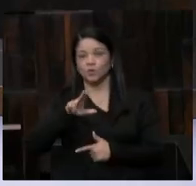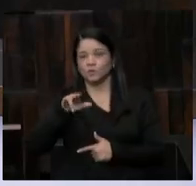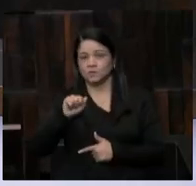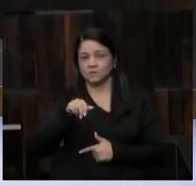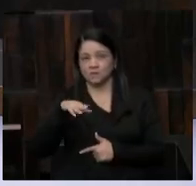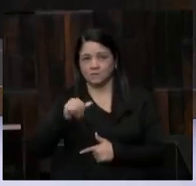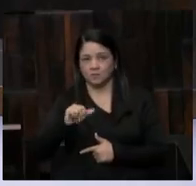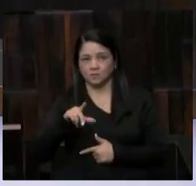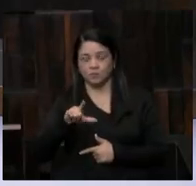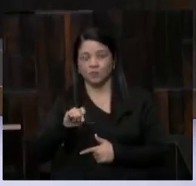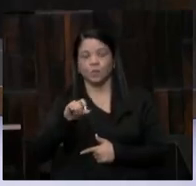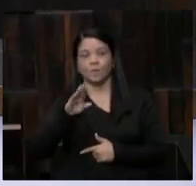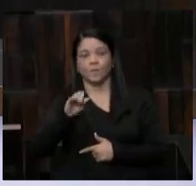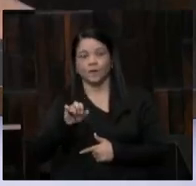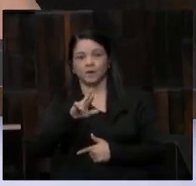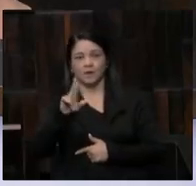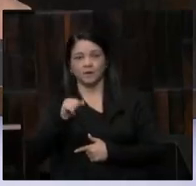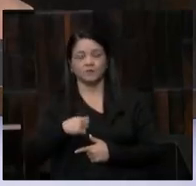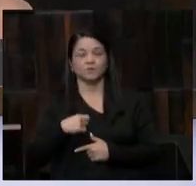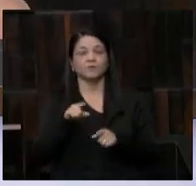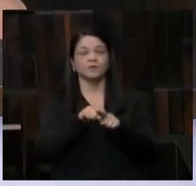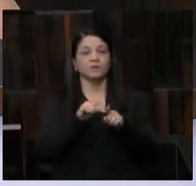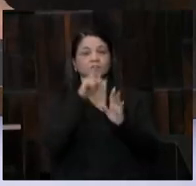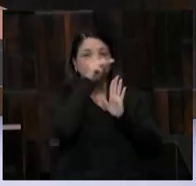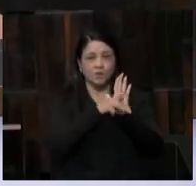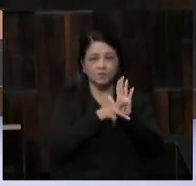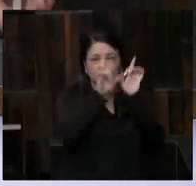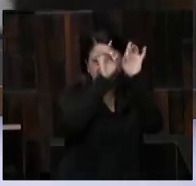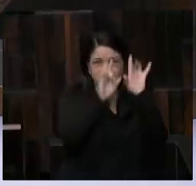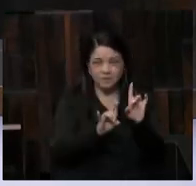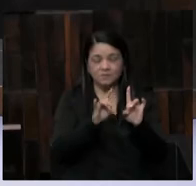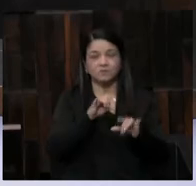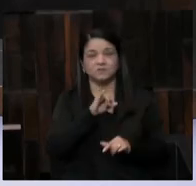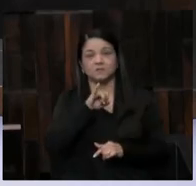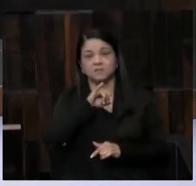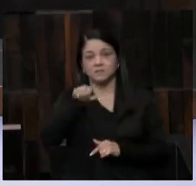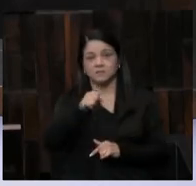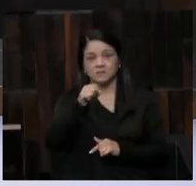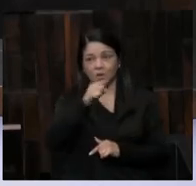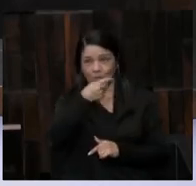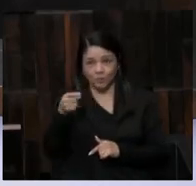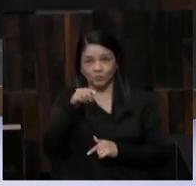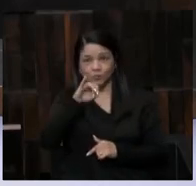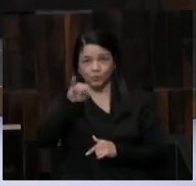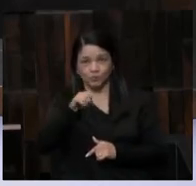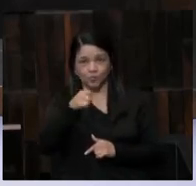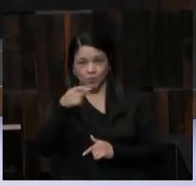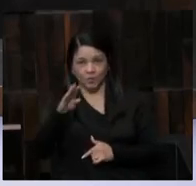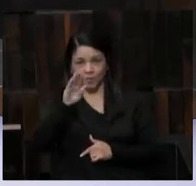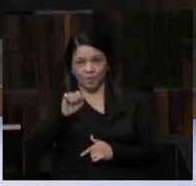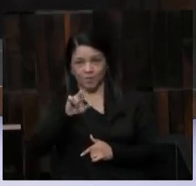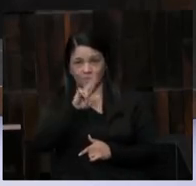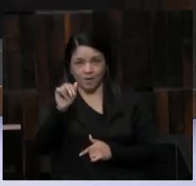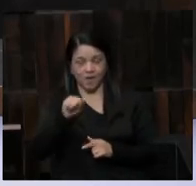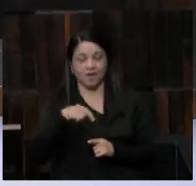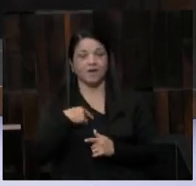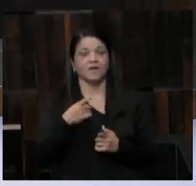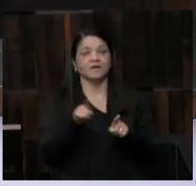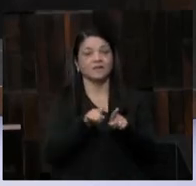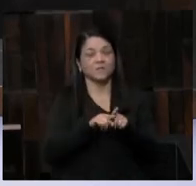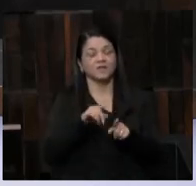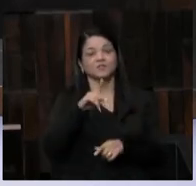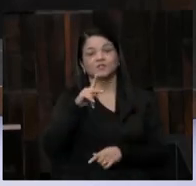Barreto, superintendente de projetos especiais da Prefeitura de São João da Barra, César Baixim, coordenador da Arquidiocese do